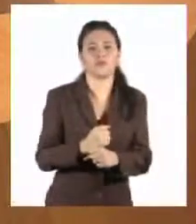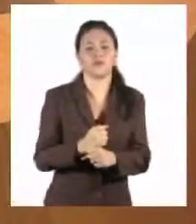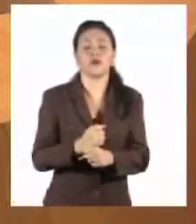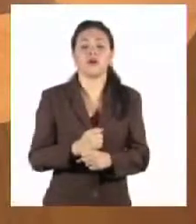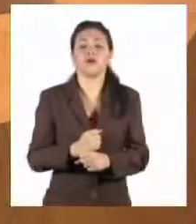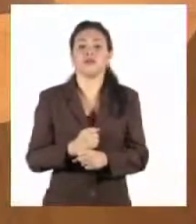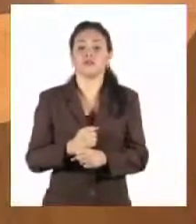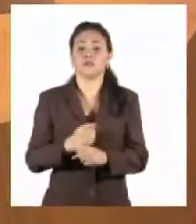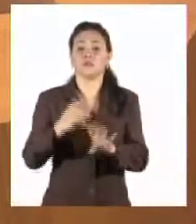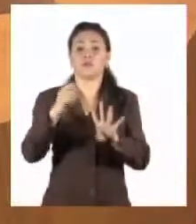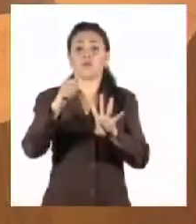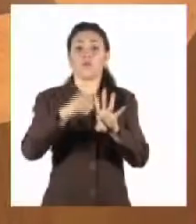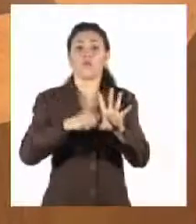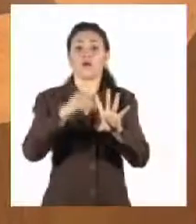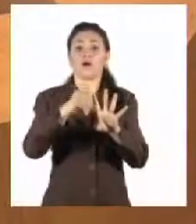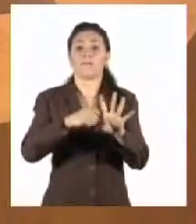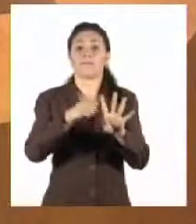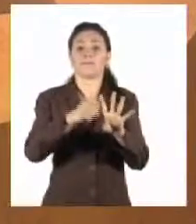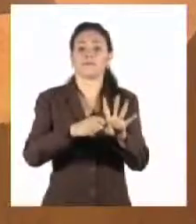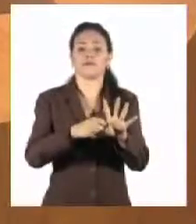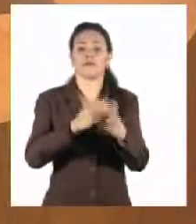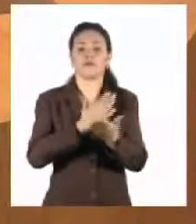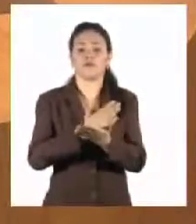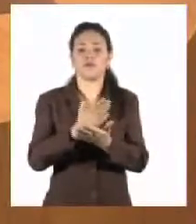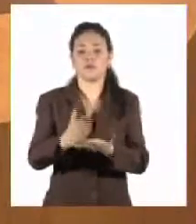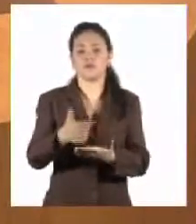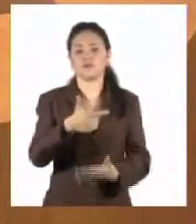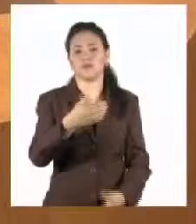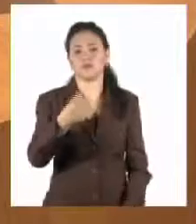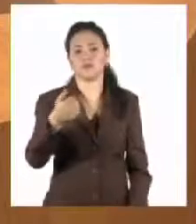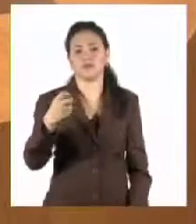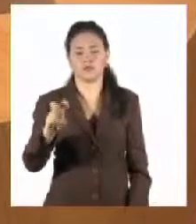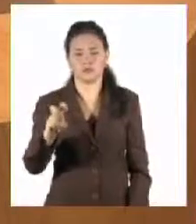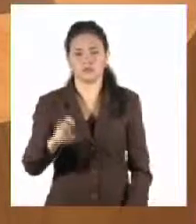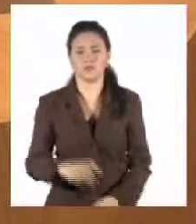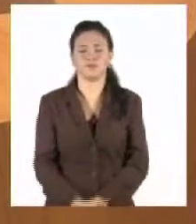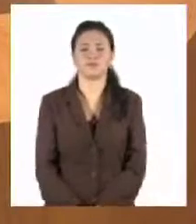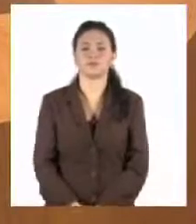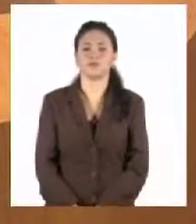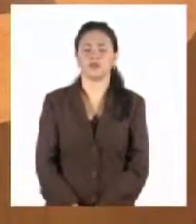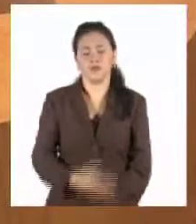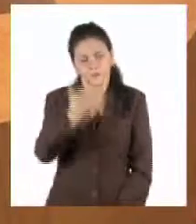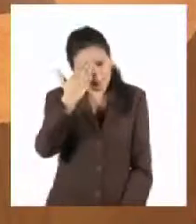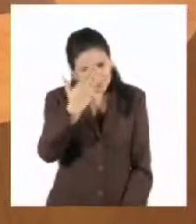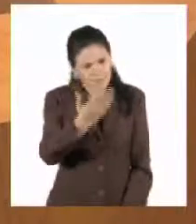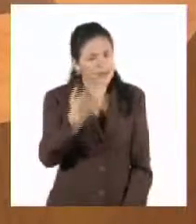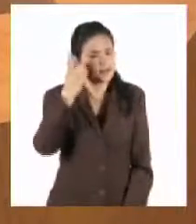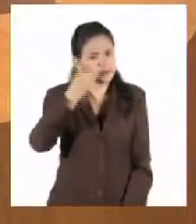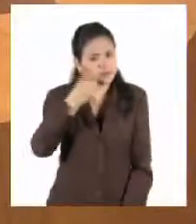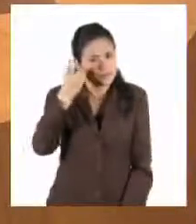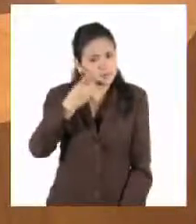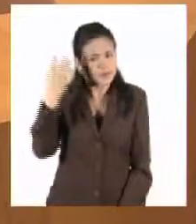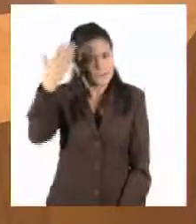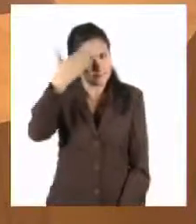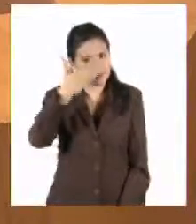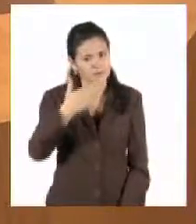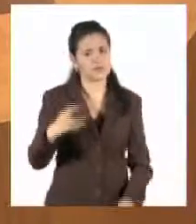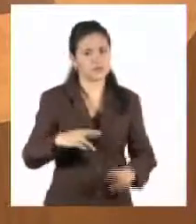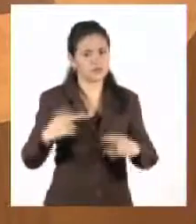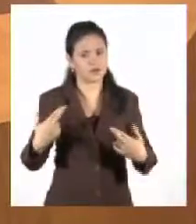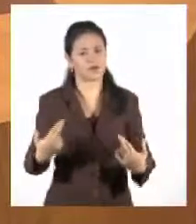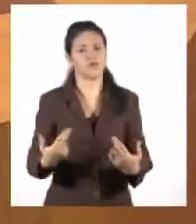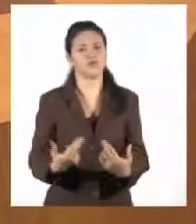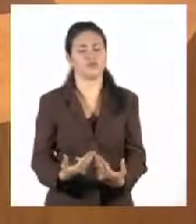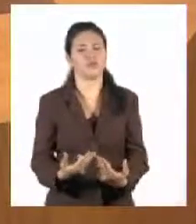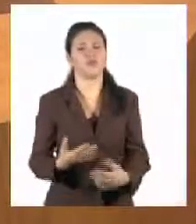Estava presente, quero agradecer a presença dos nobres deputados que estavam presentes durante a audiência na comissão, que deu início por